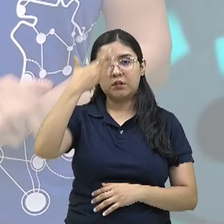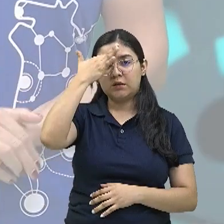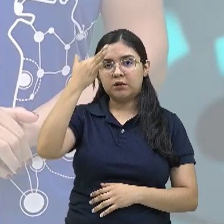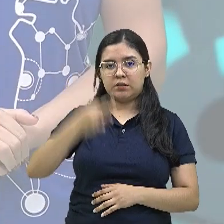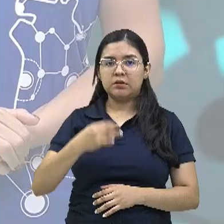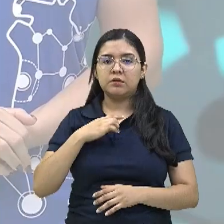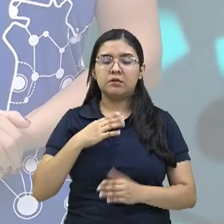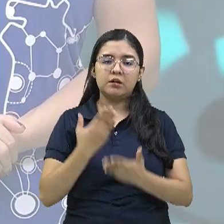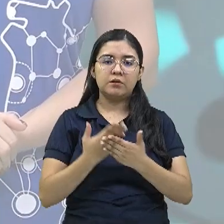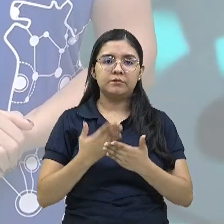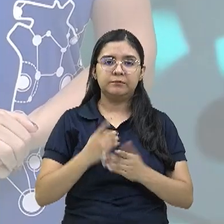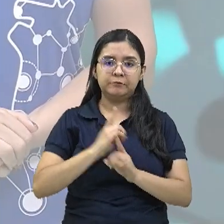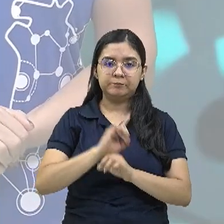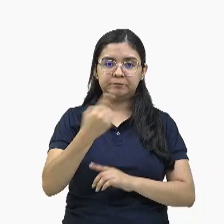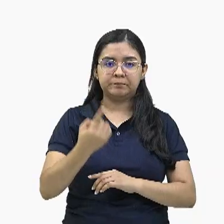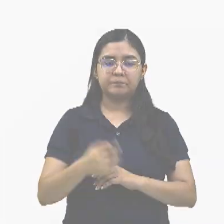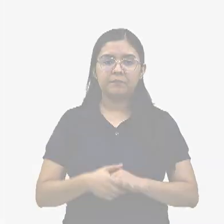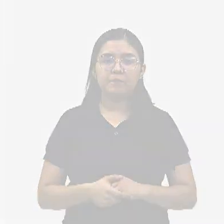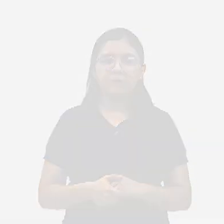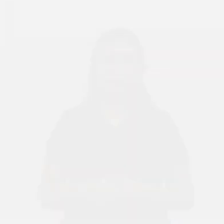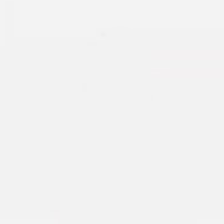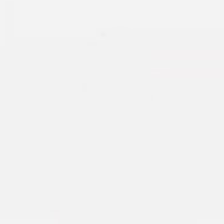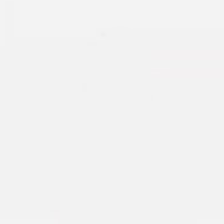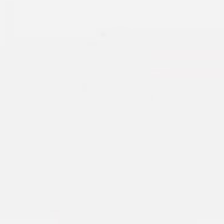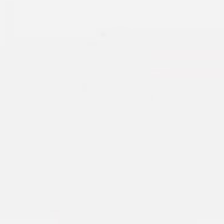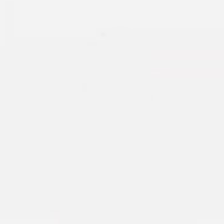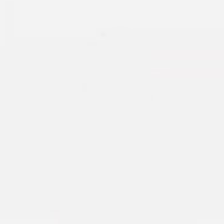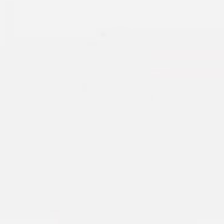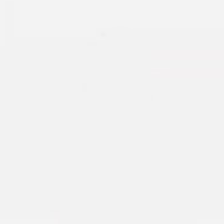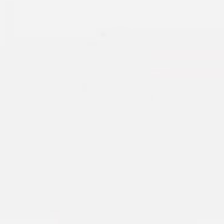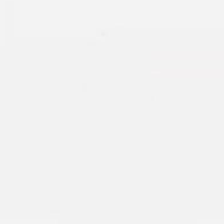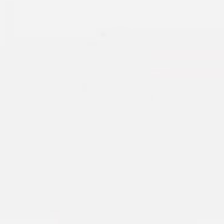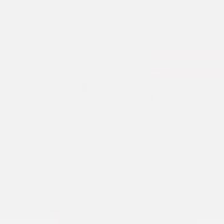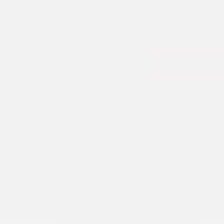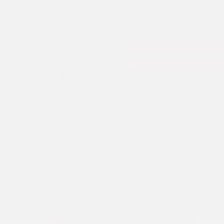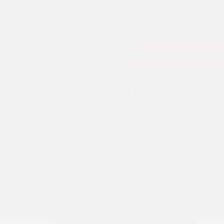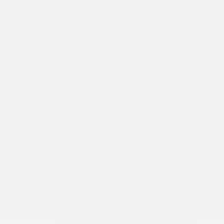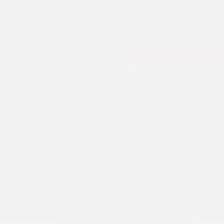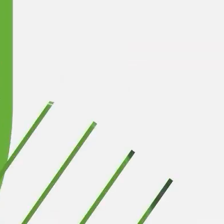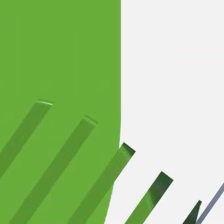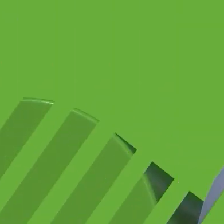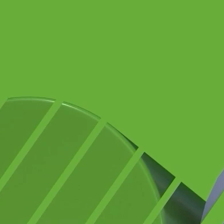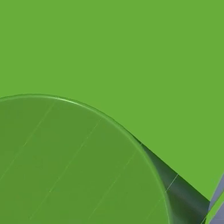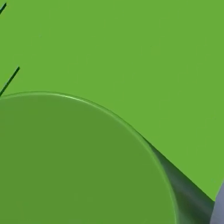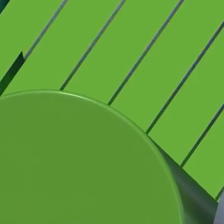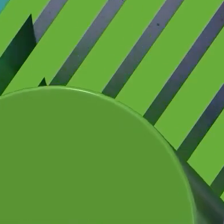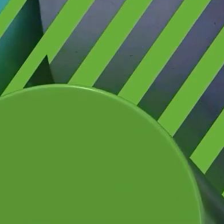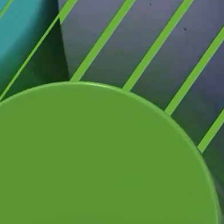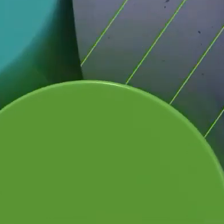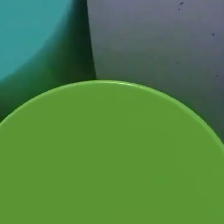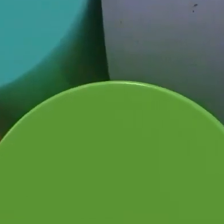compreendido e a gente se vê.